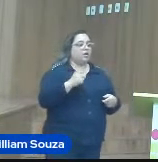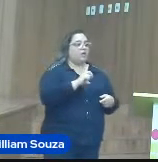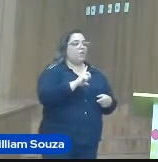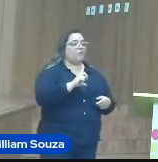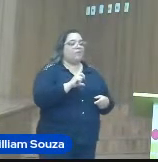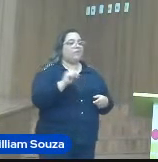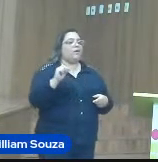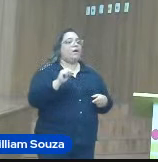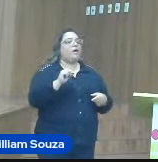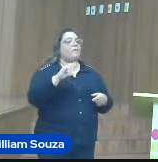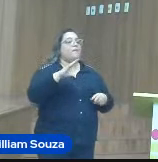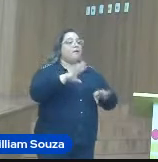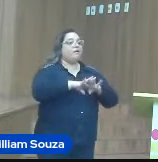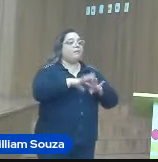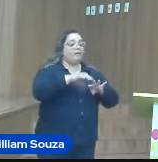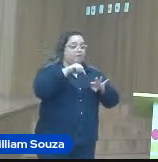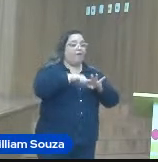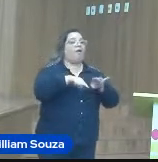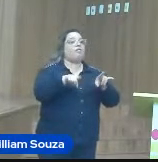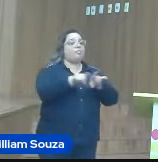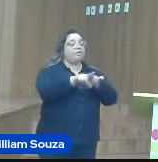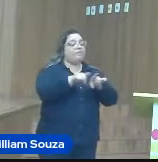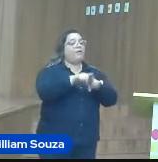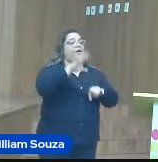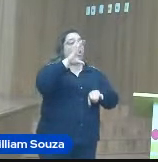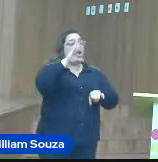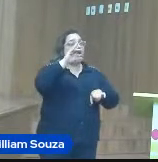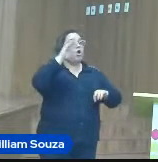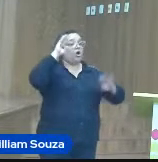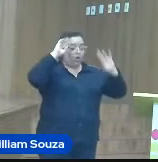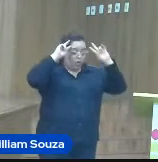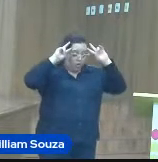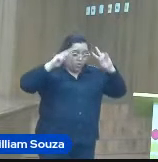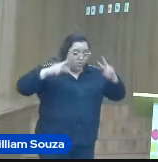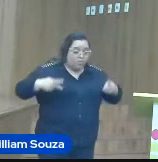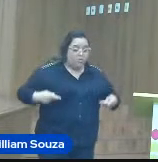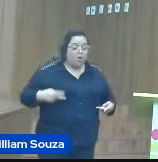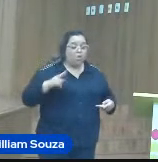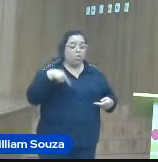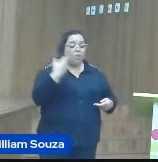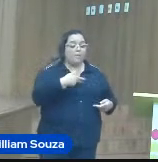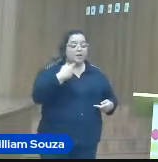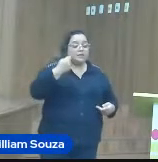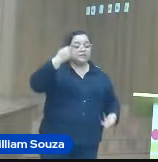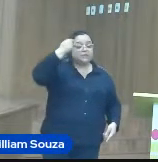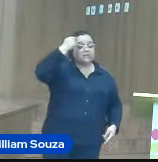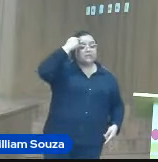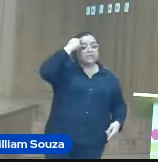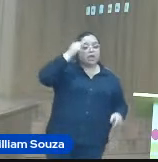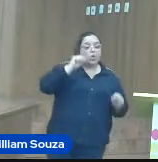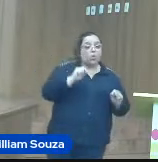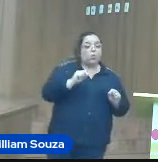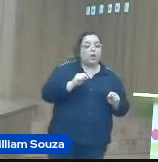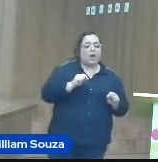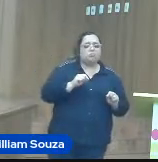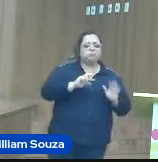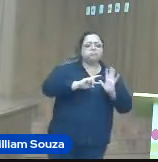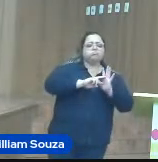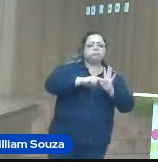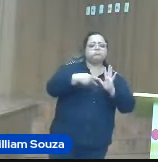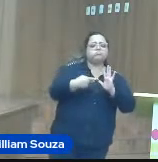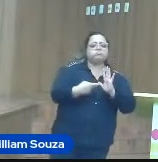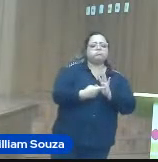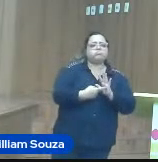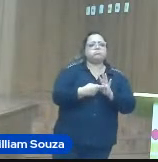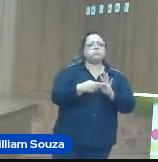ciência humana. O que a gente tem que entender é qual é o sentido de exato. Qual o sentido de